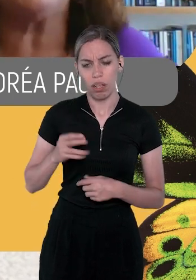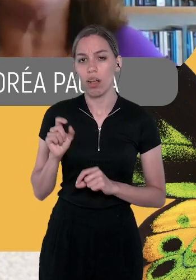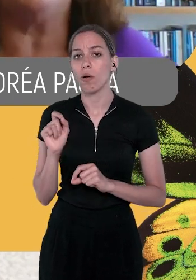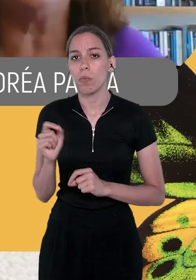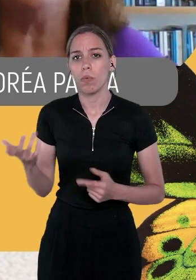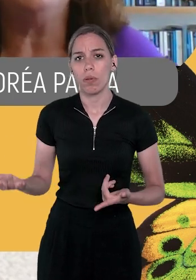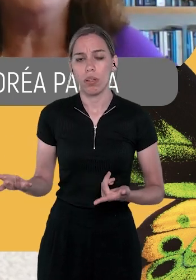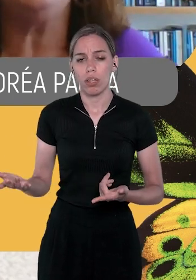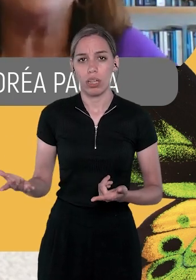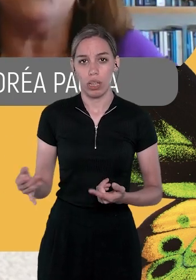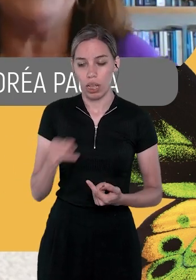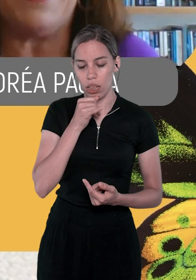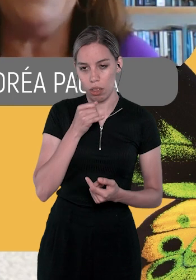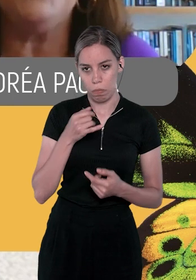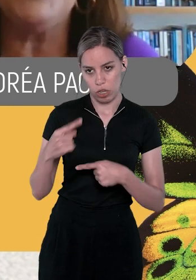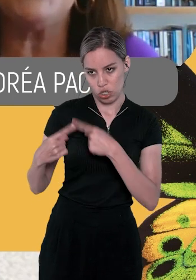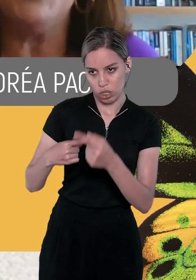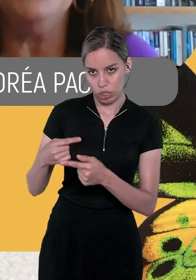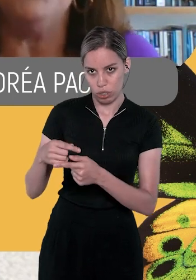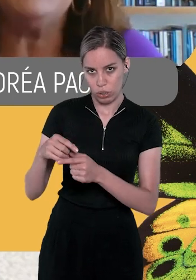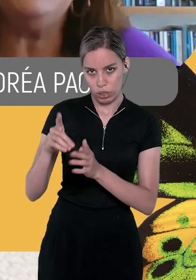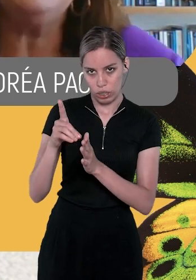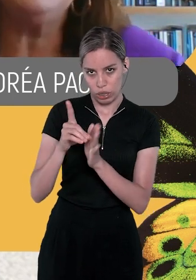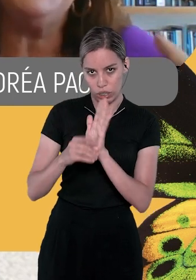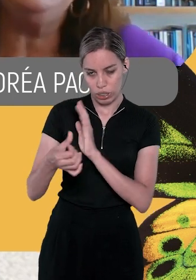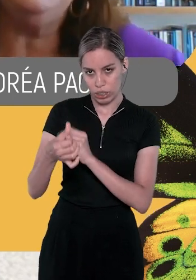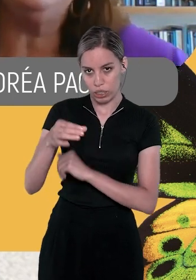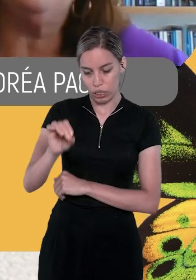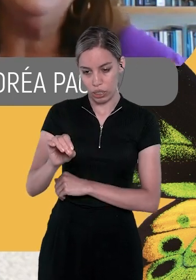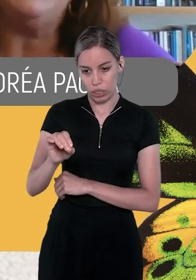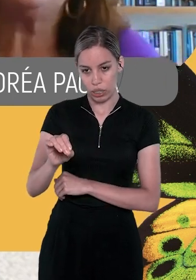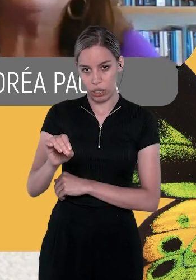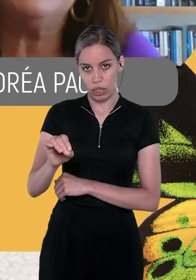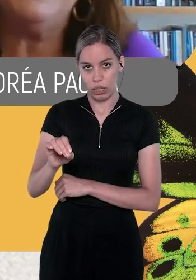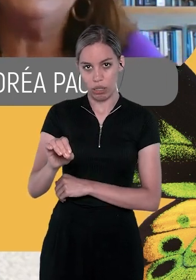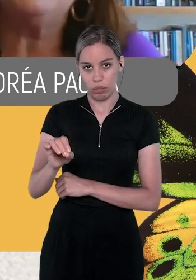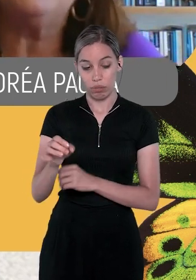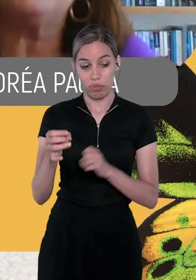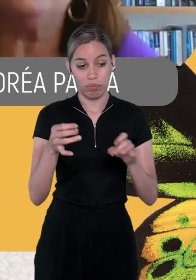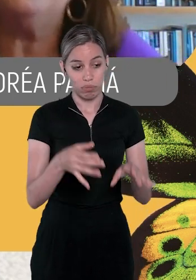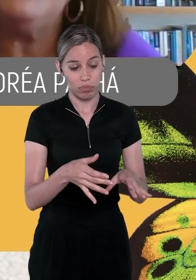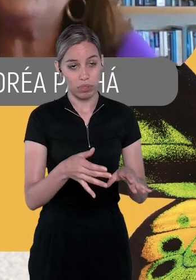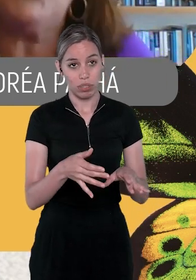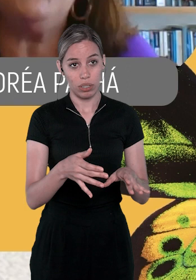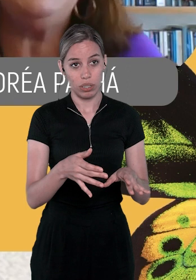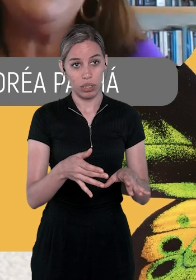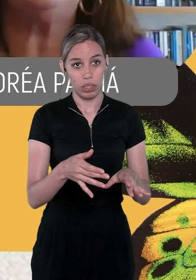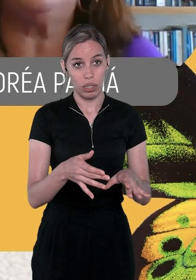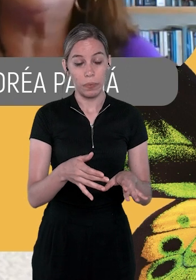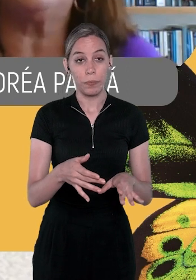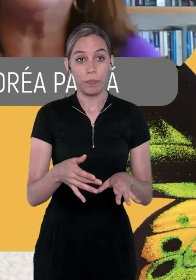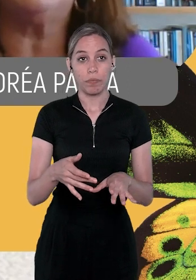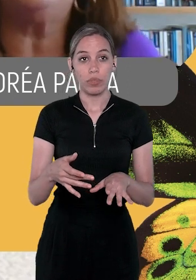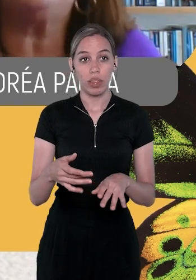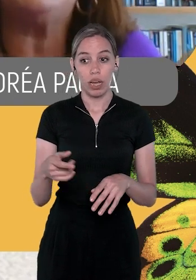não é razoável. Eles são cobrados porque eles se renderam à sociedade do consumo. Eles só conhecem